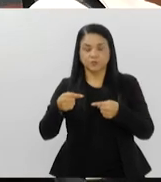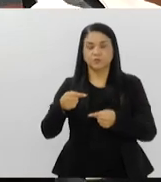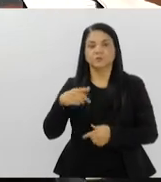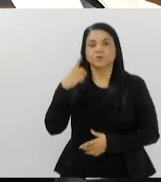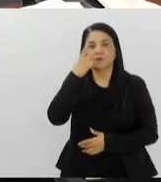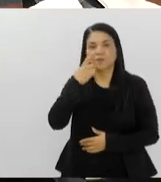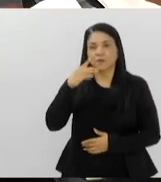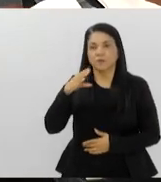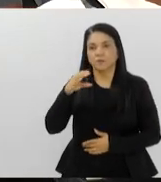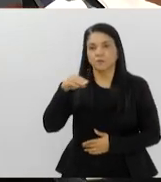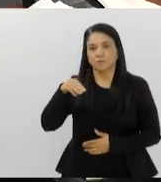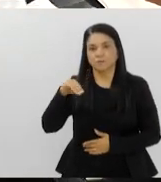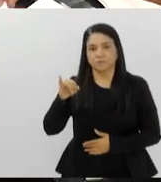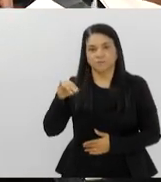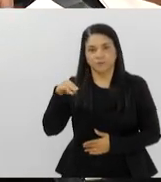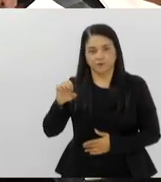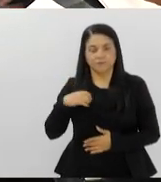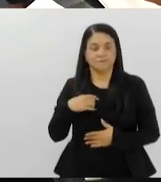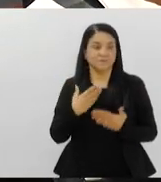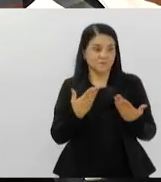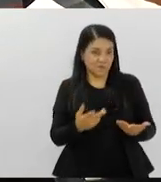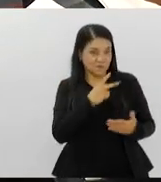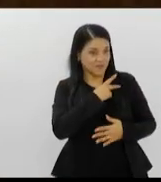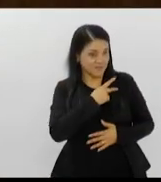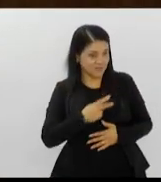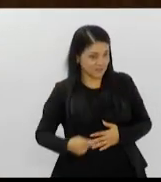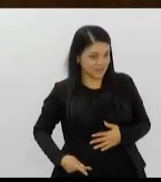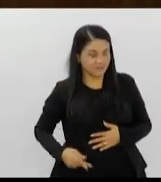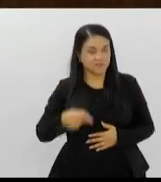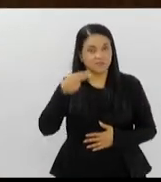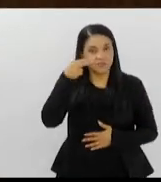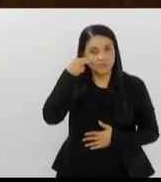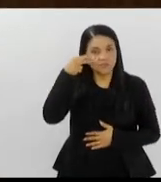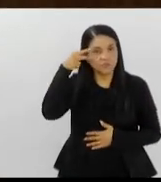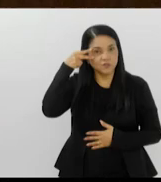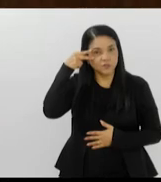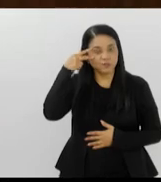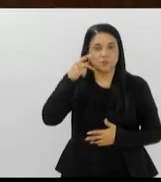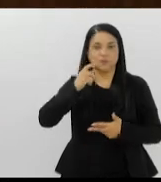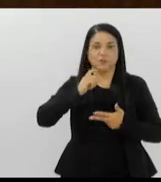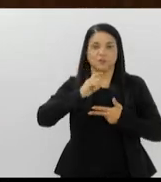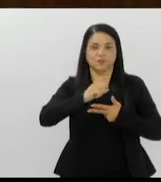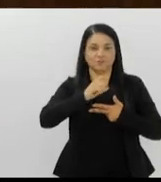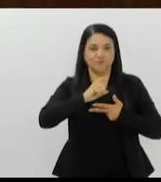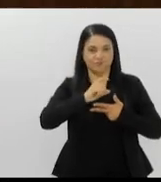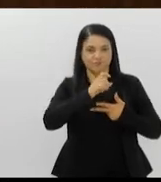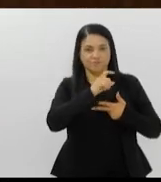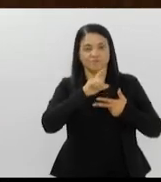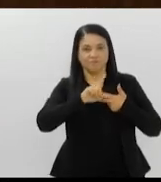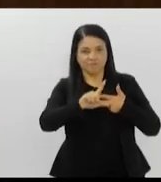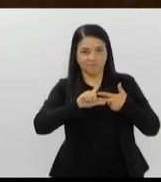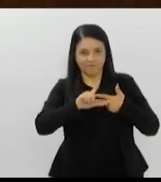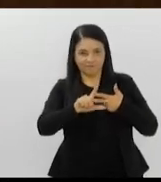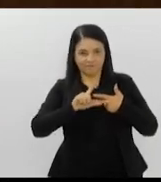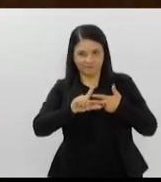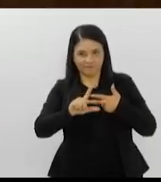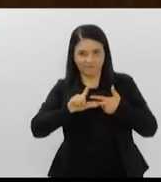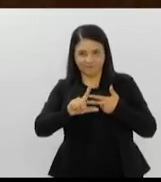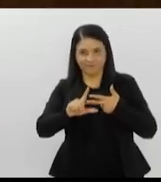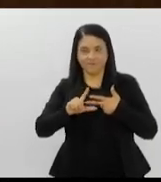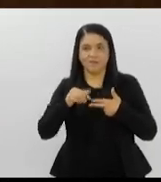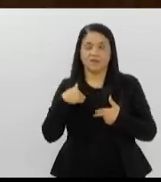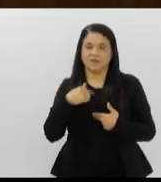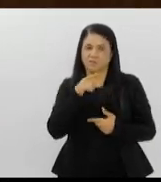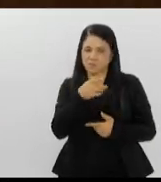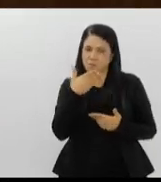Mink. Prezada presidenta Tia Ju, do Poder Legislativo. Vossa Excelência pediu para eu não